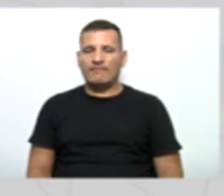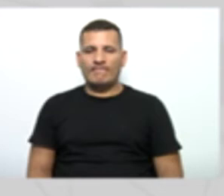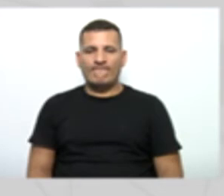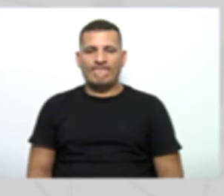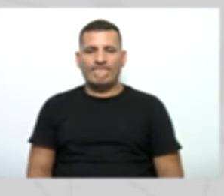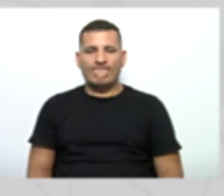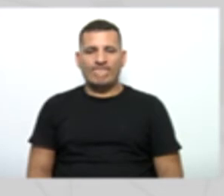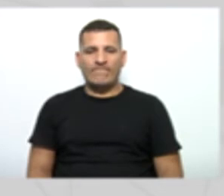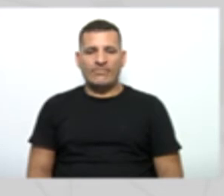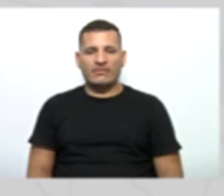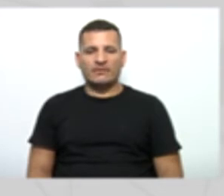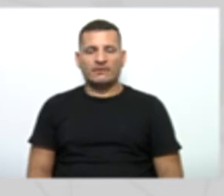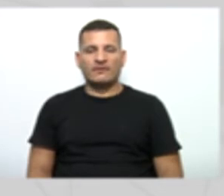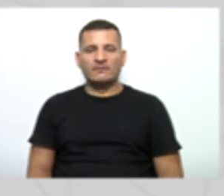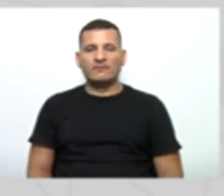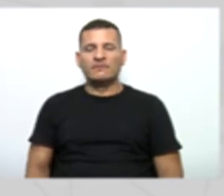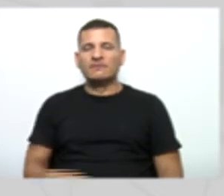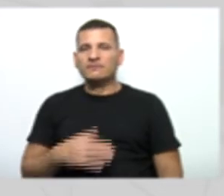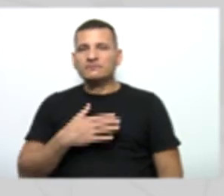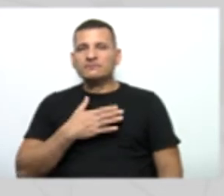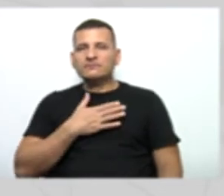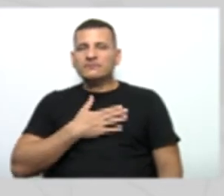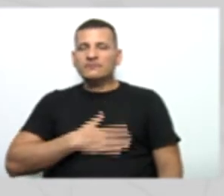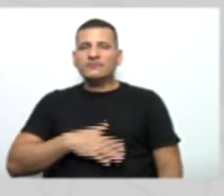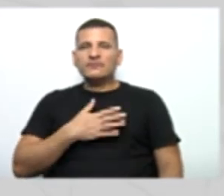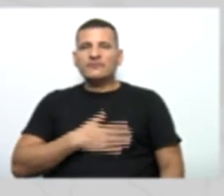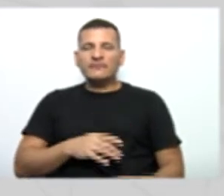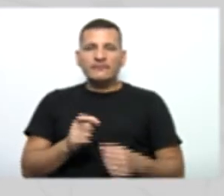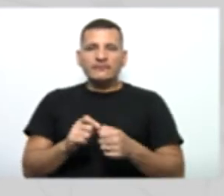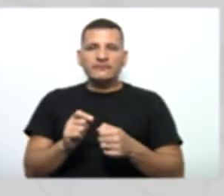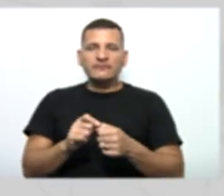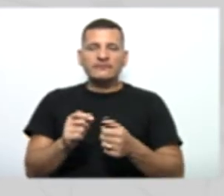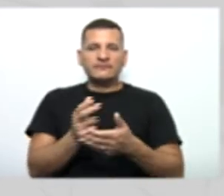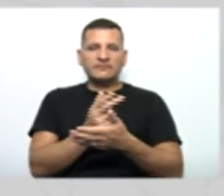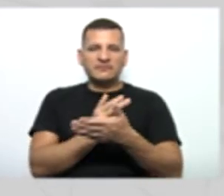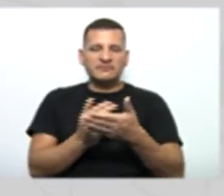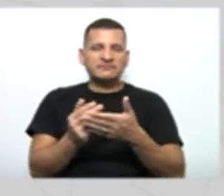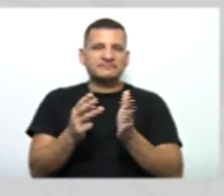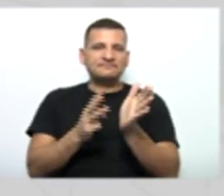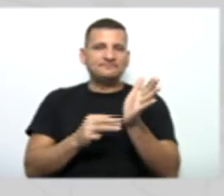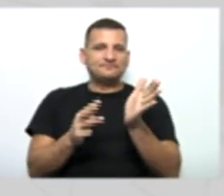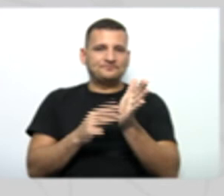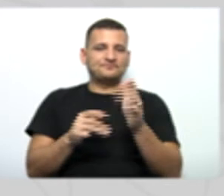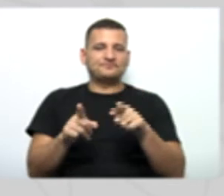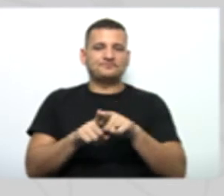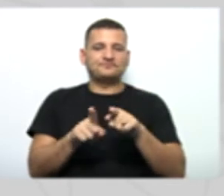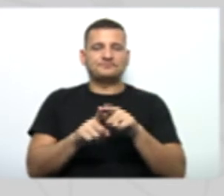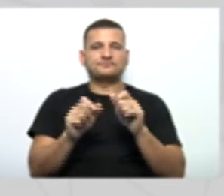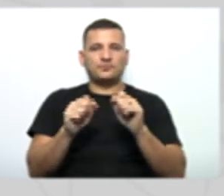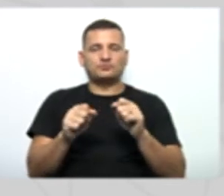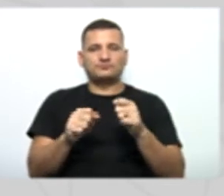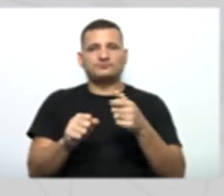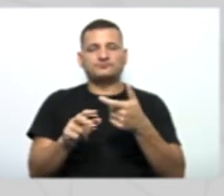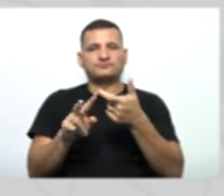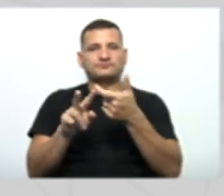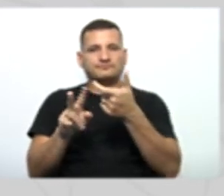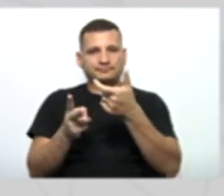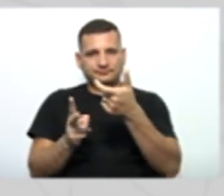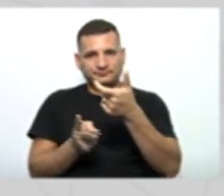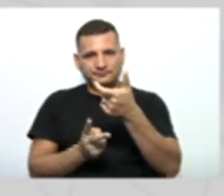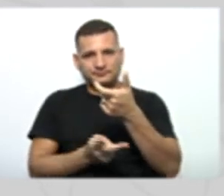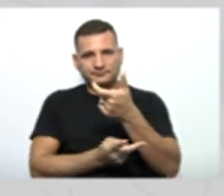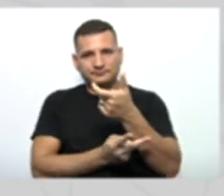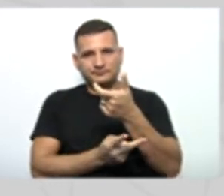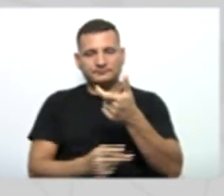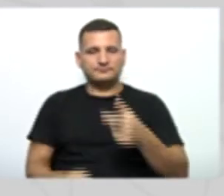ser feito, pessoal. Assim como os métodos também pode ser herdado, ok? Continuando aqui, ó, vem o